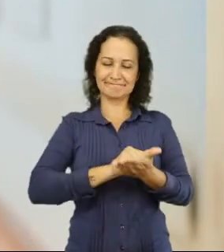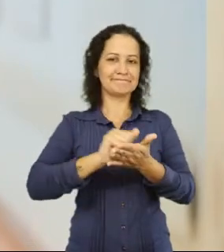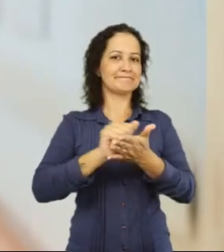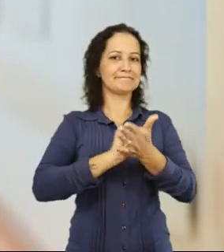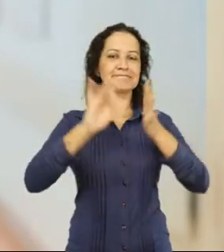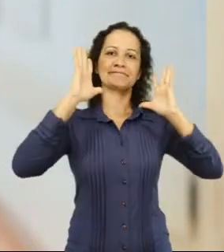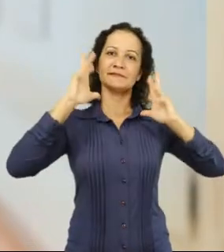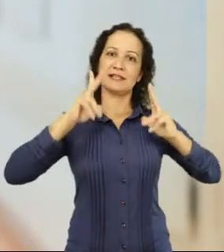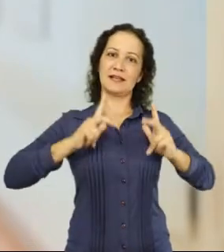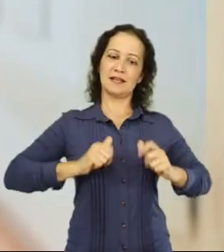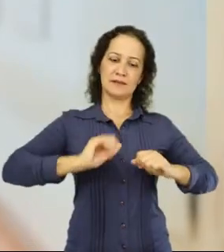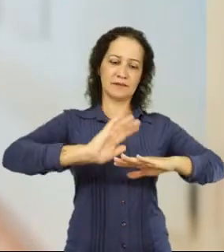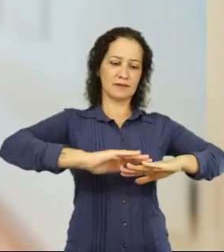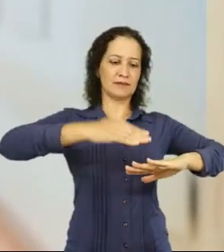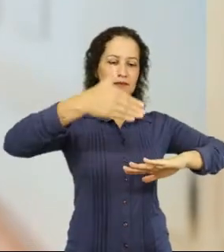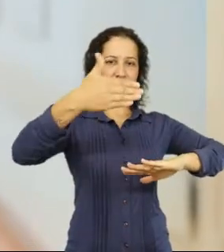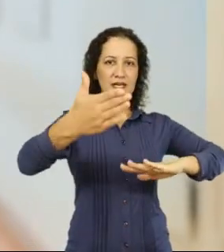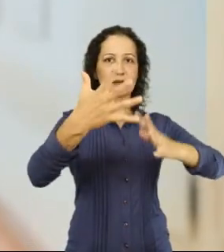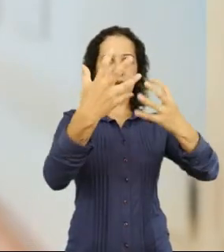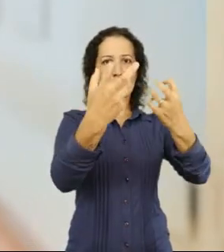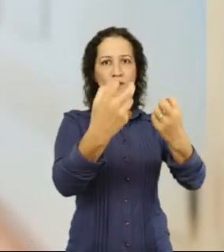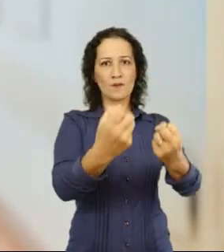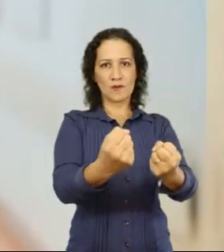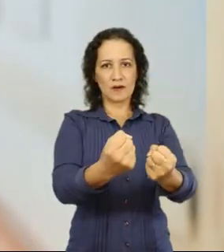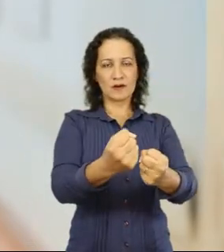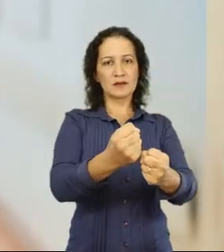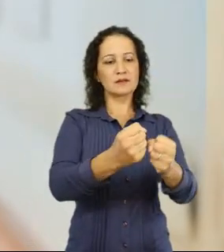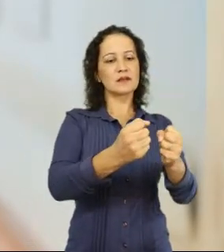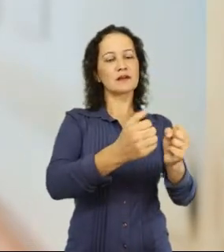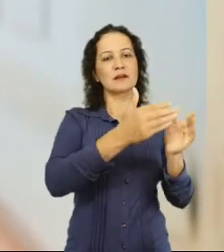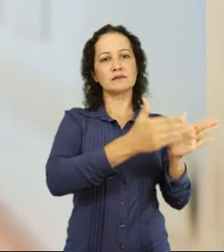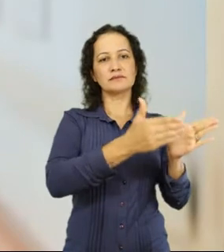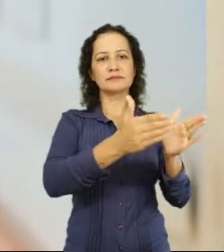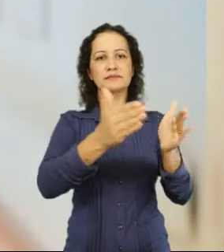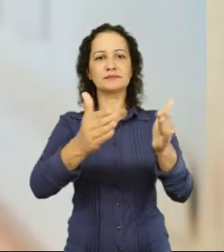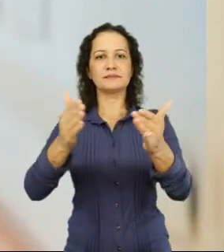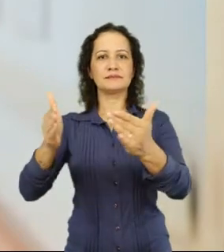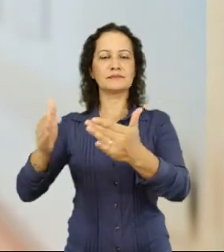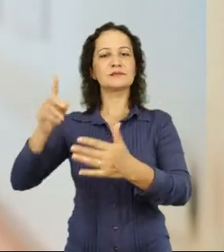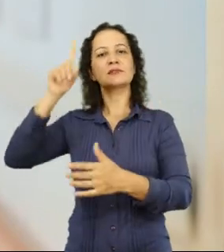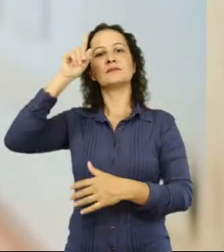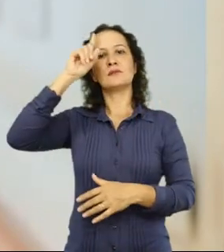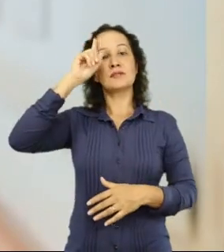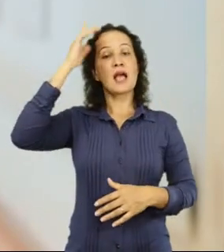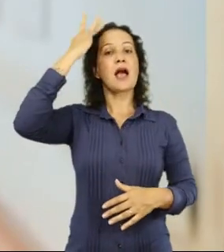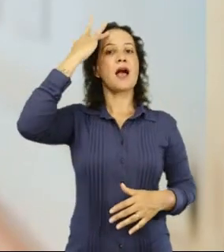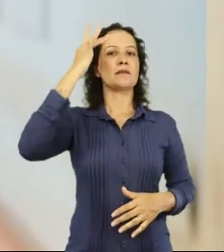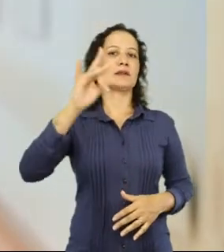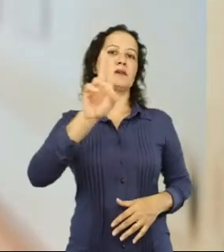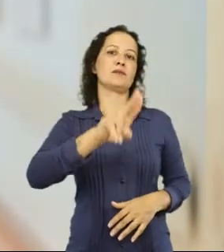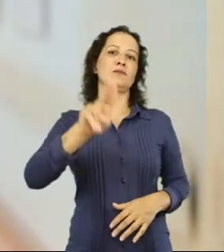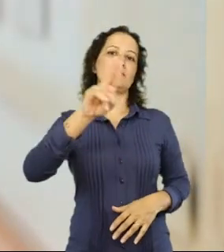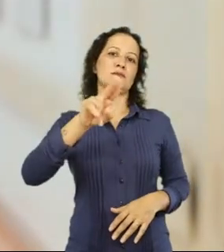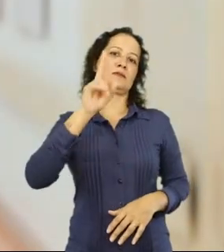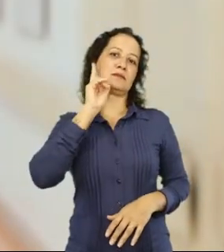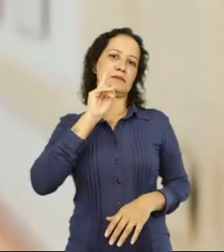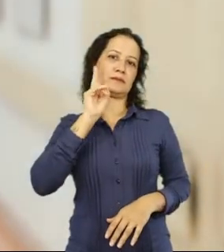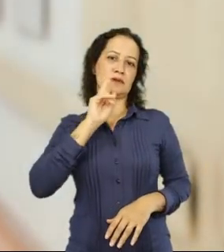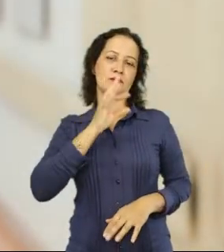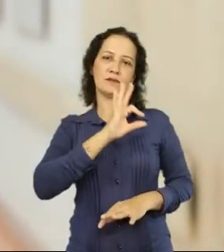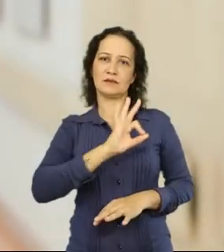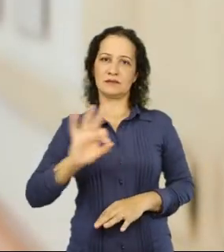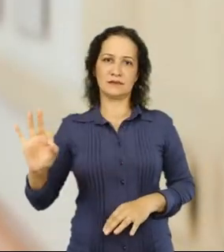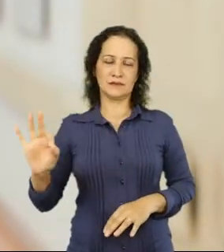e ventilado, e justamente nesse processo a manutenção será utilizada no próximo dia de maneira adequada.